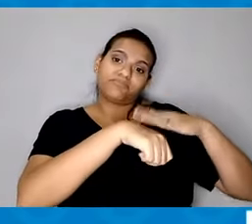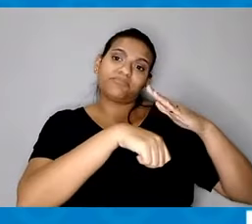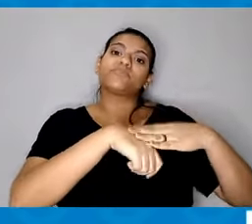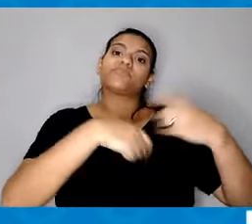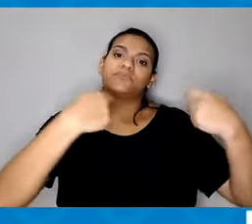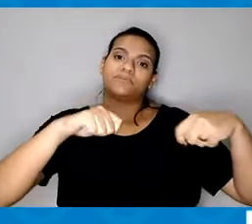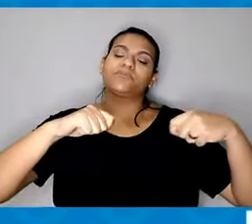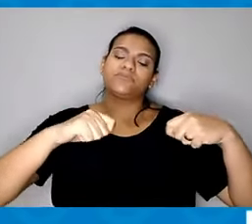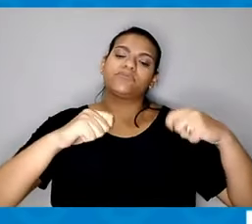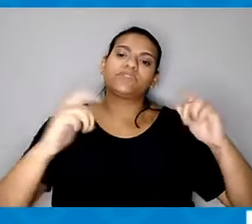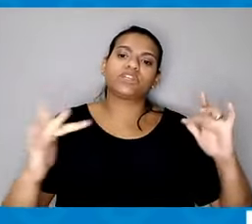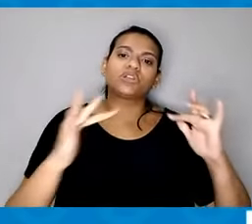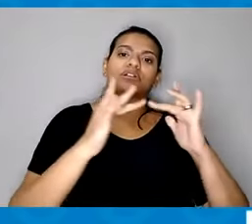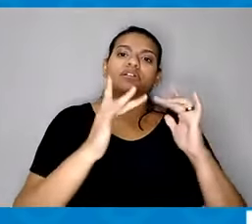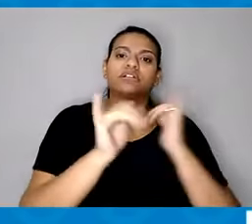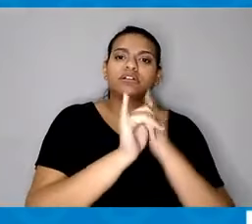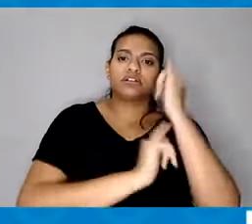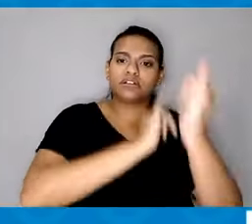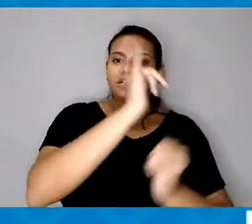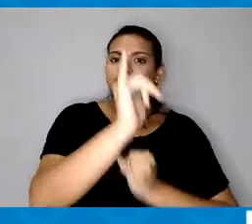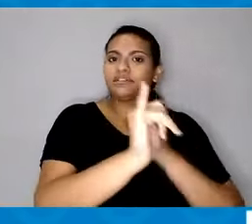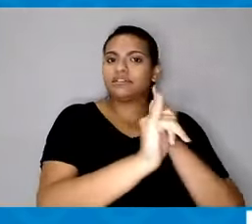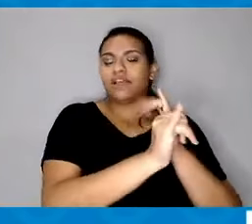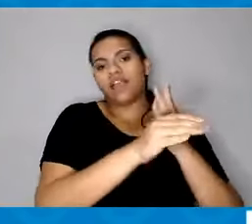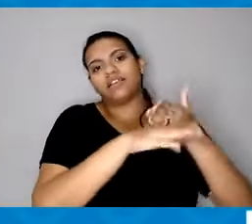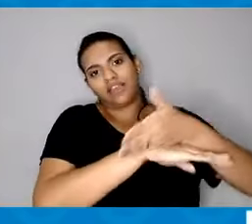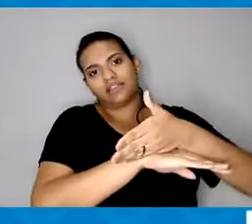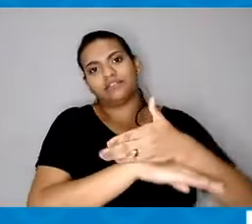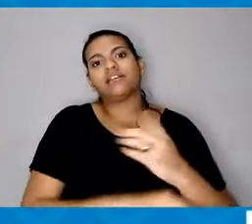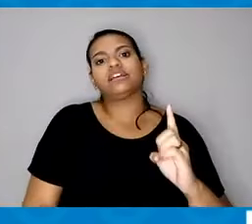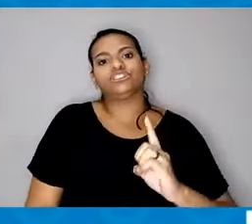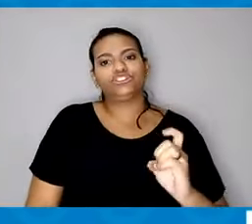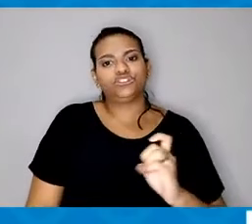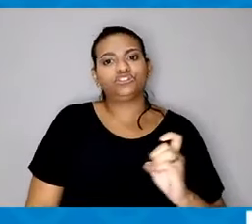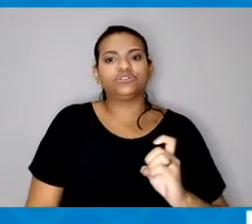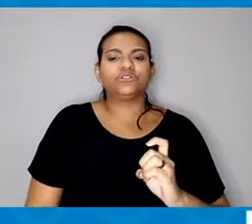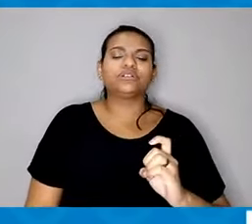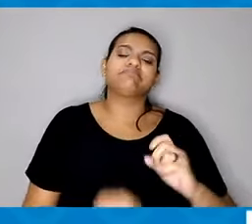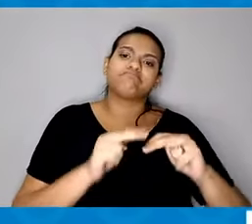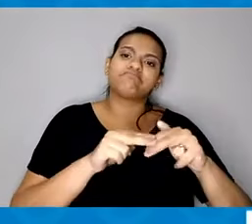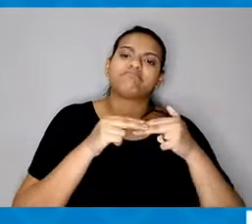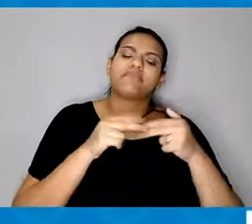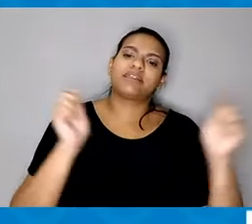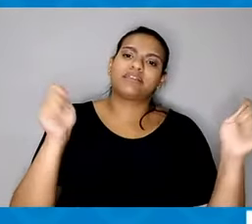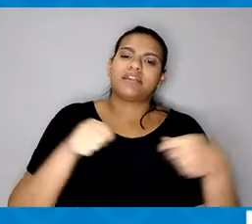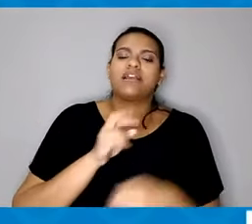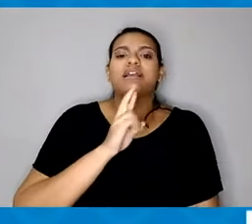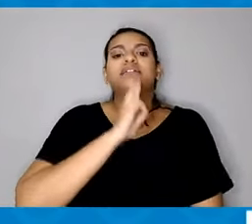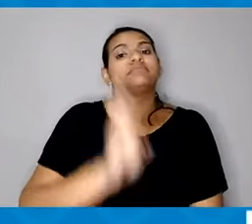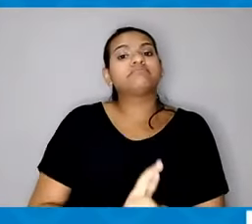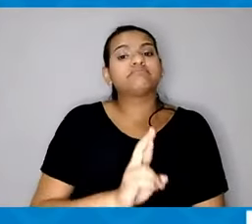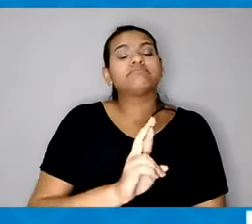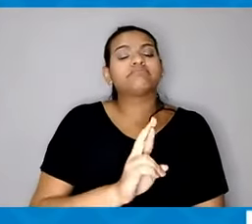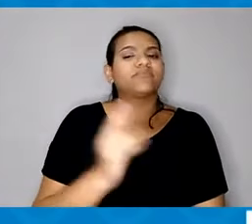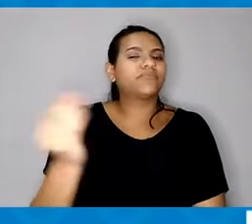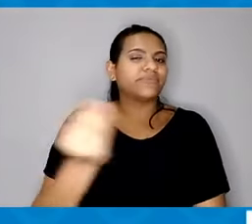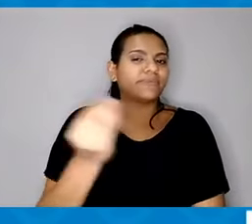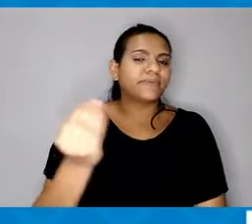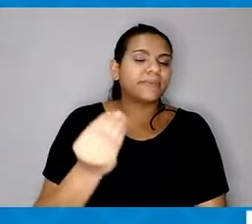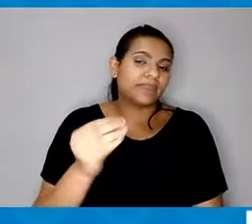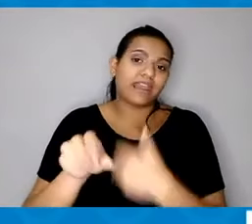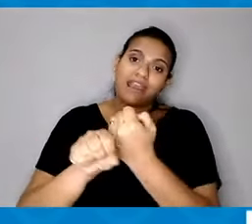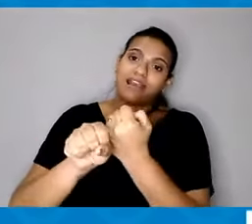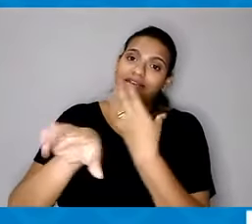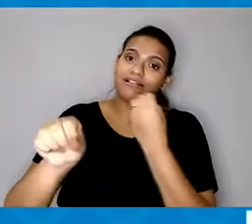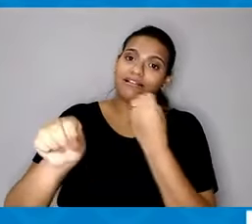à internet para acessar o TikTok. Então, esse exemplo já responde a questão de como fazer isso à distância.